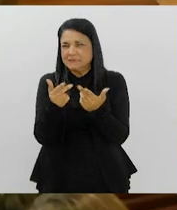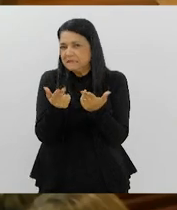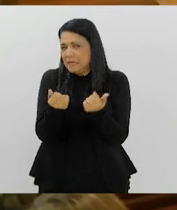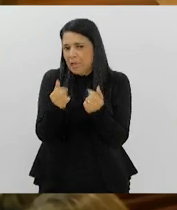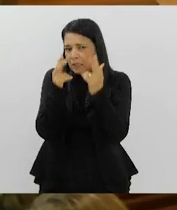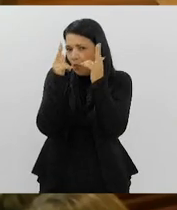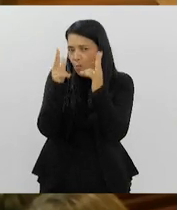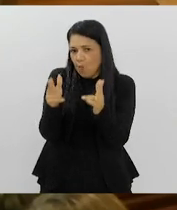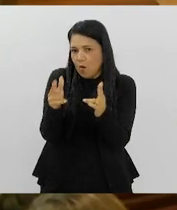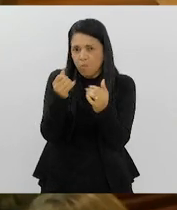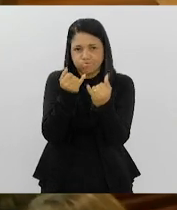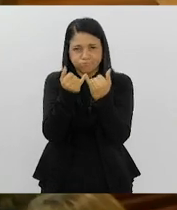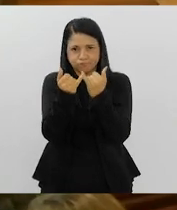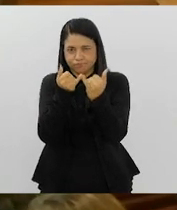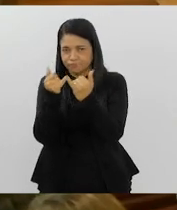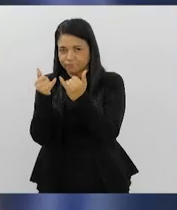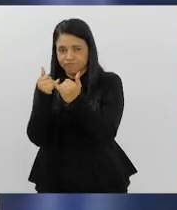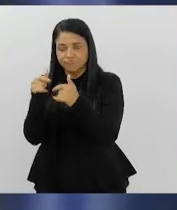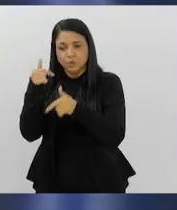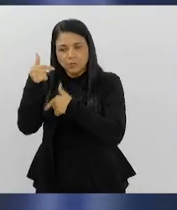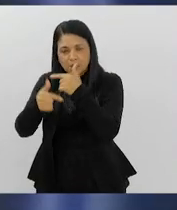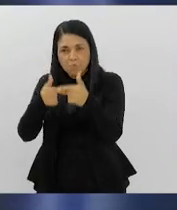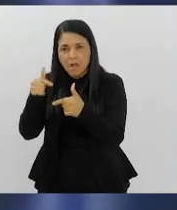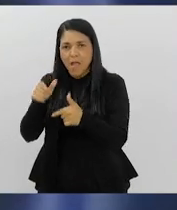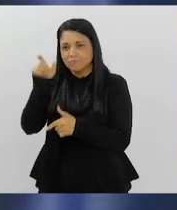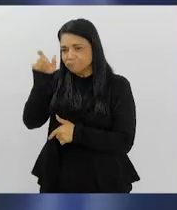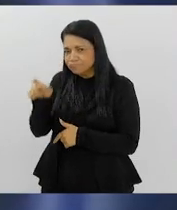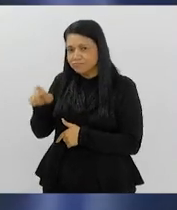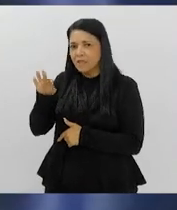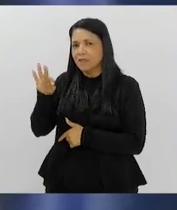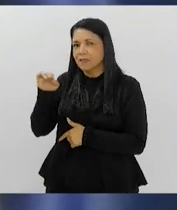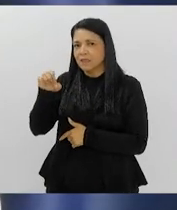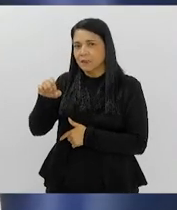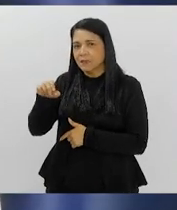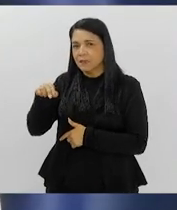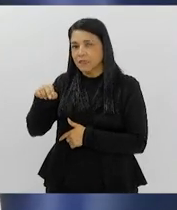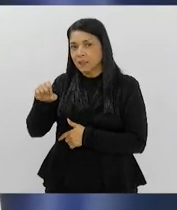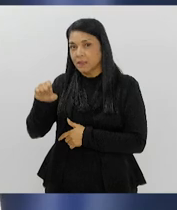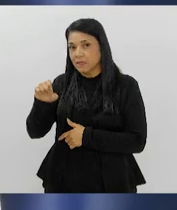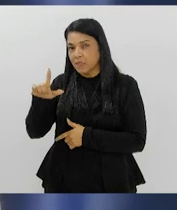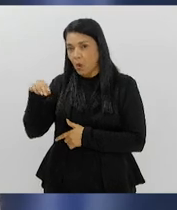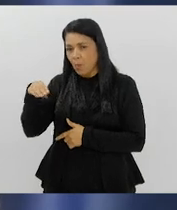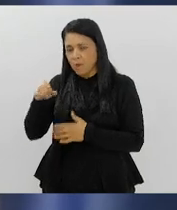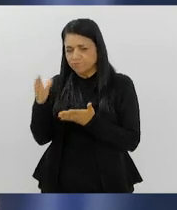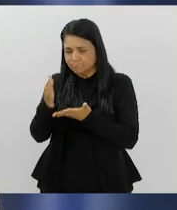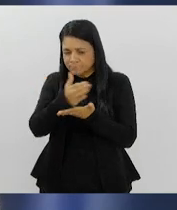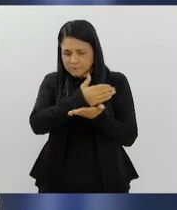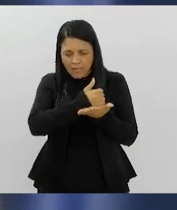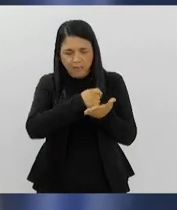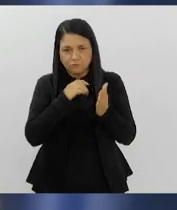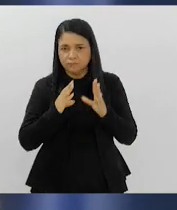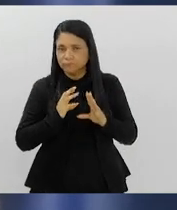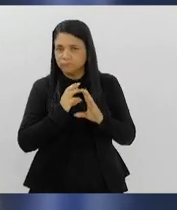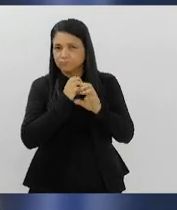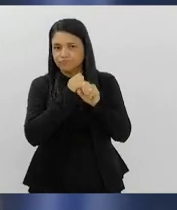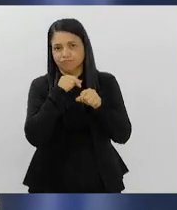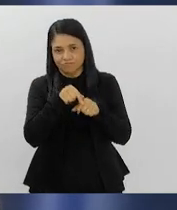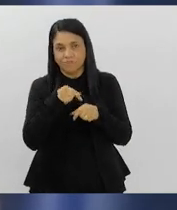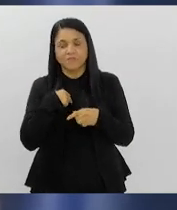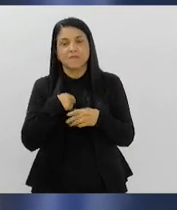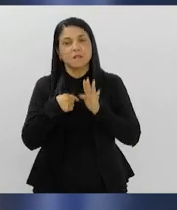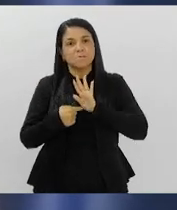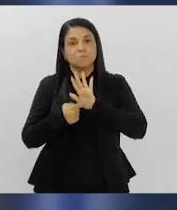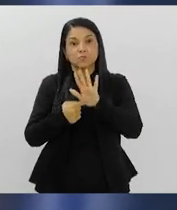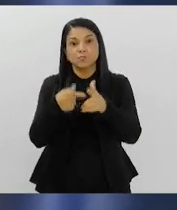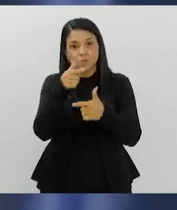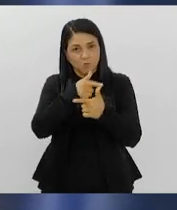no tamanho do trabalho que ela fez, com a clareza, com os dados, o diagnóstico que foi feito, e que nos deu uma real dimensão do problema, e que o problema é que a